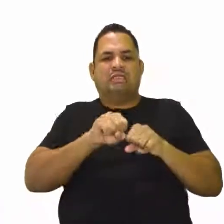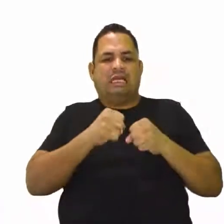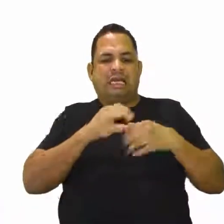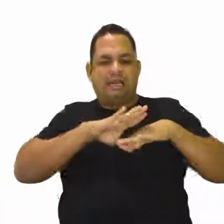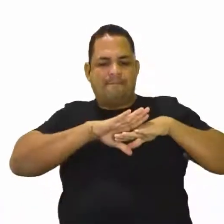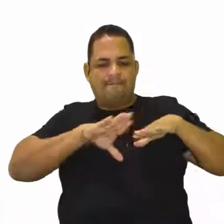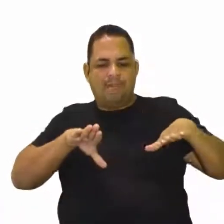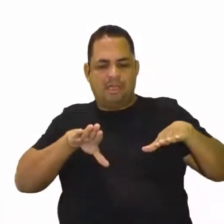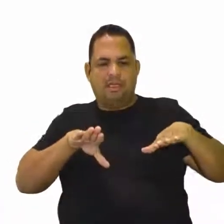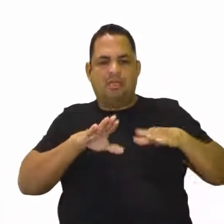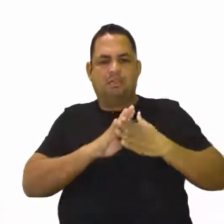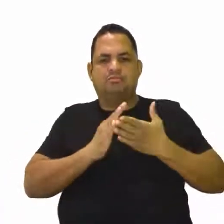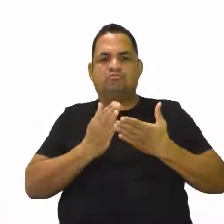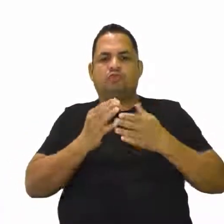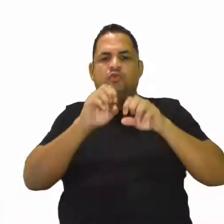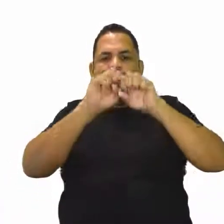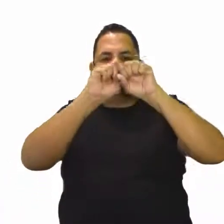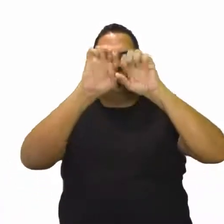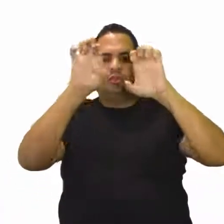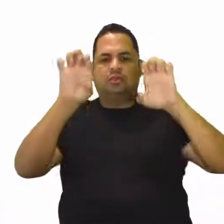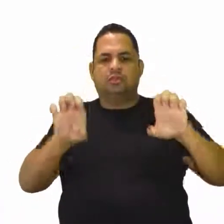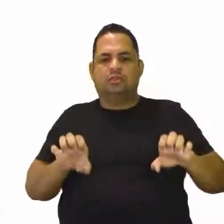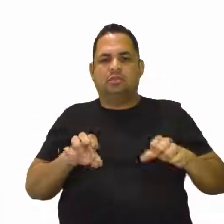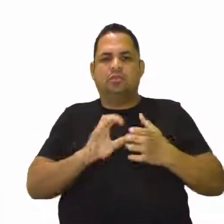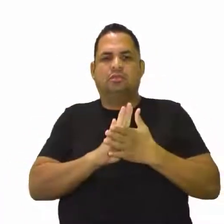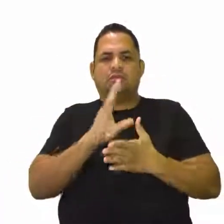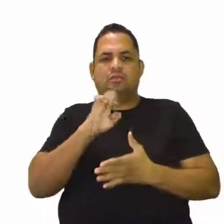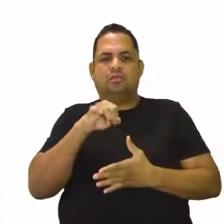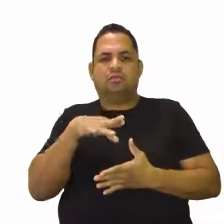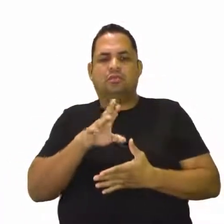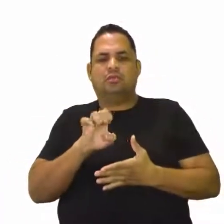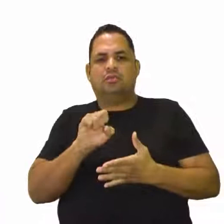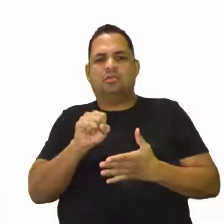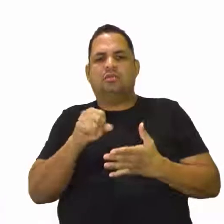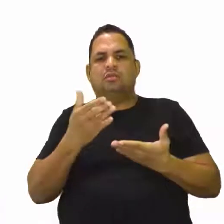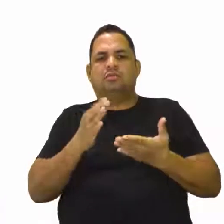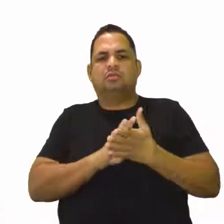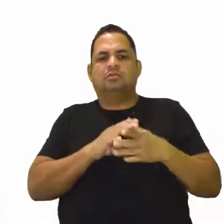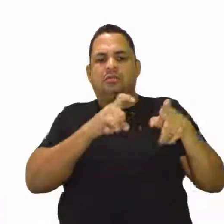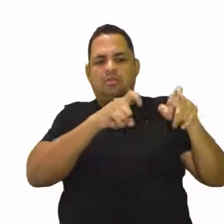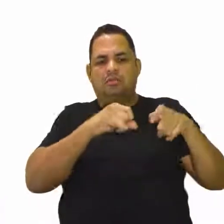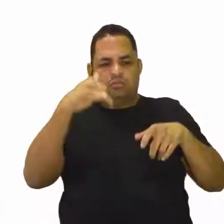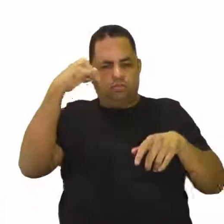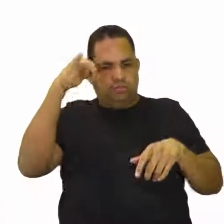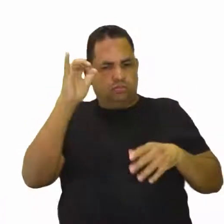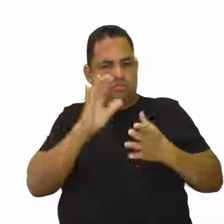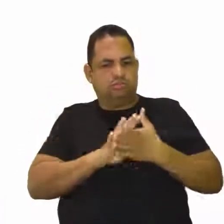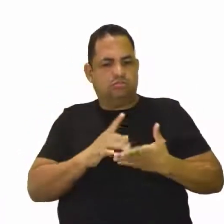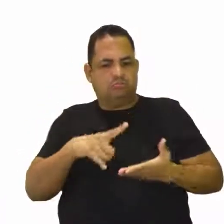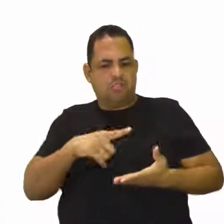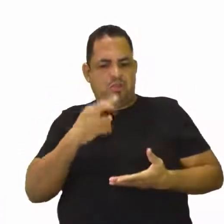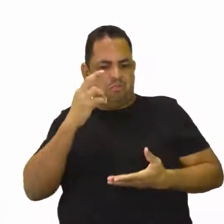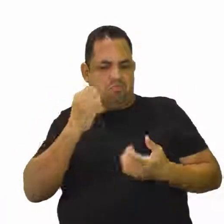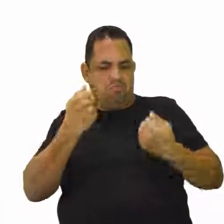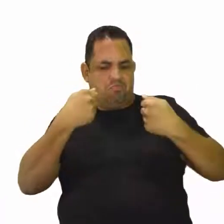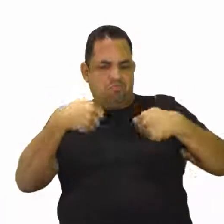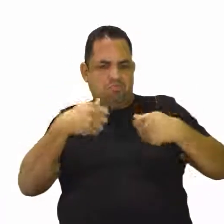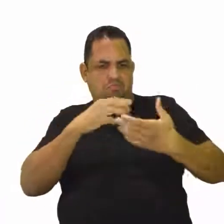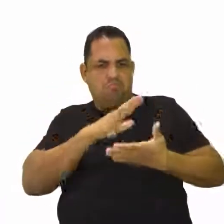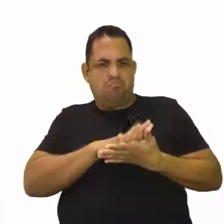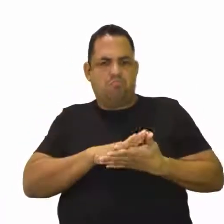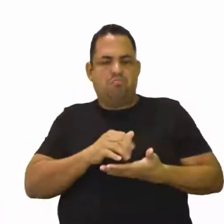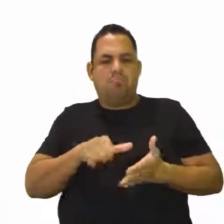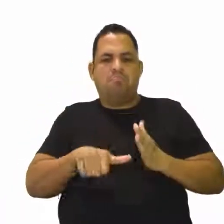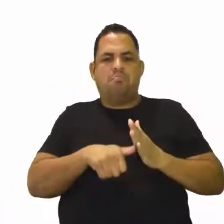essa estrutura. Os coronéis, o coronelismo, os fazendeiros que dominavam essa Primeira República,